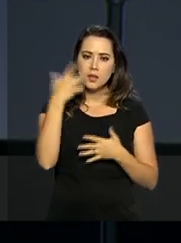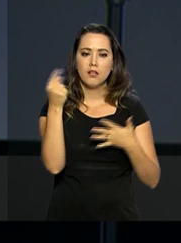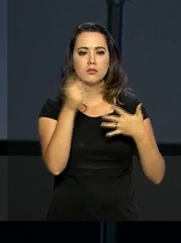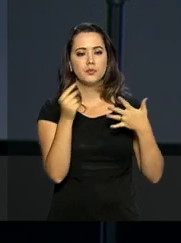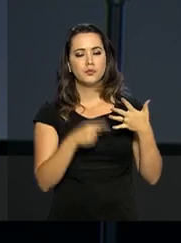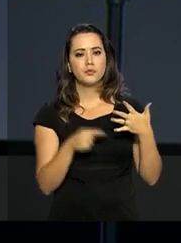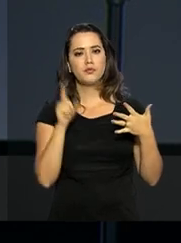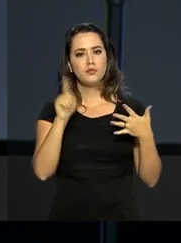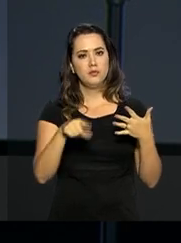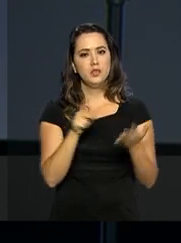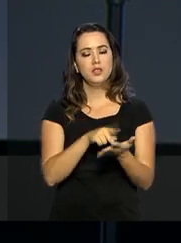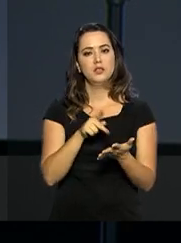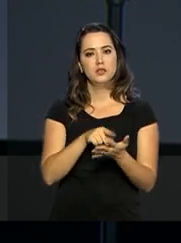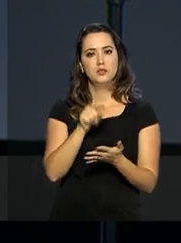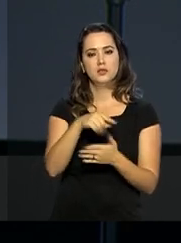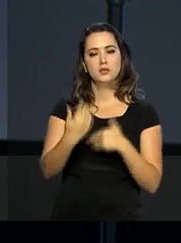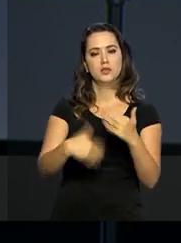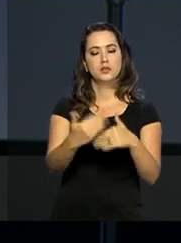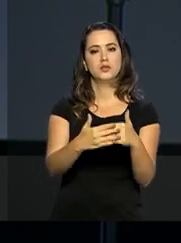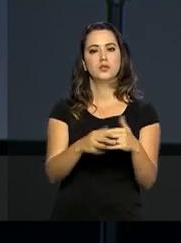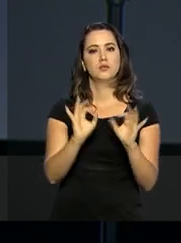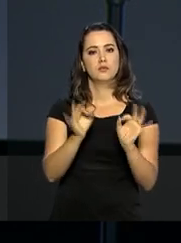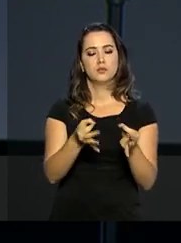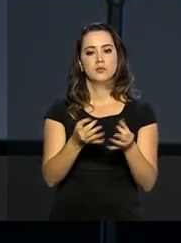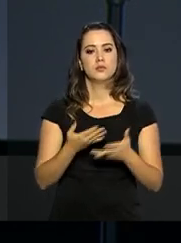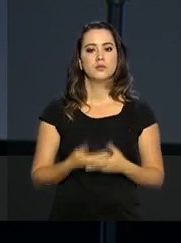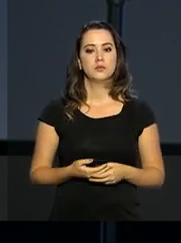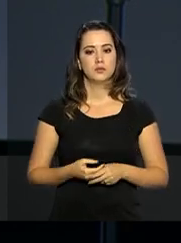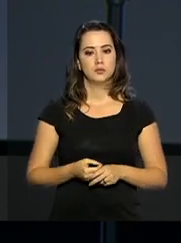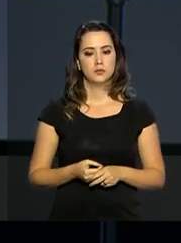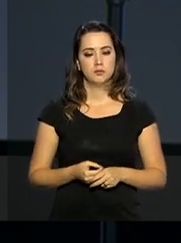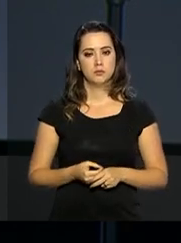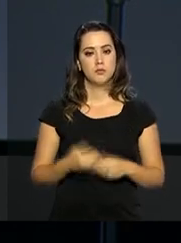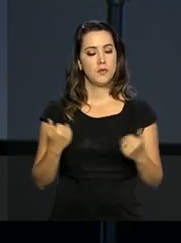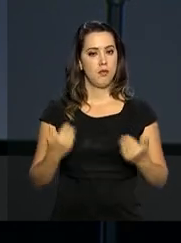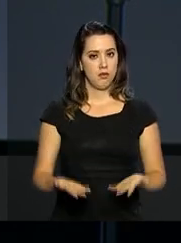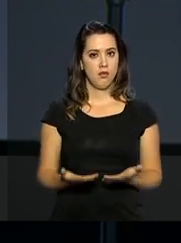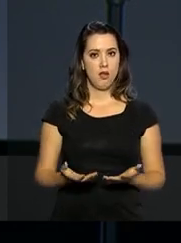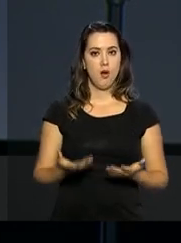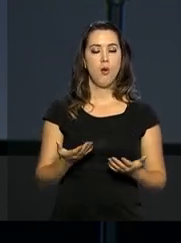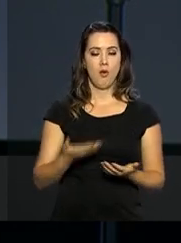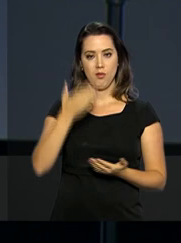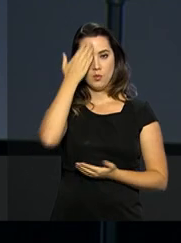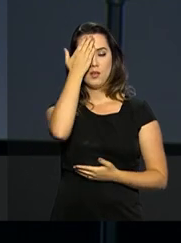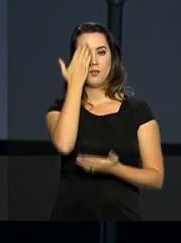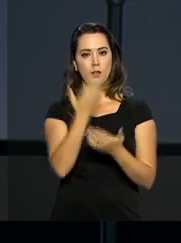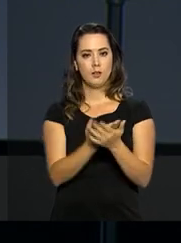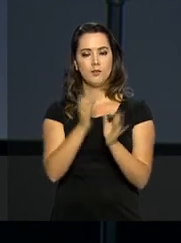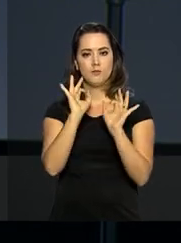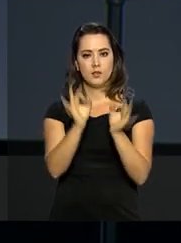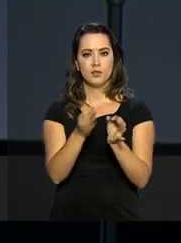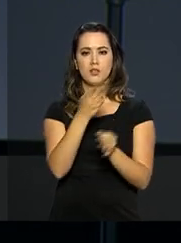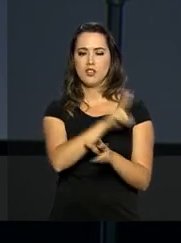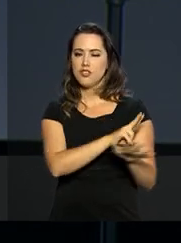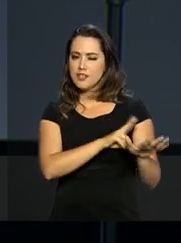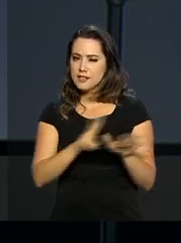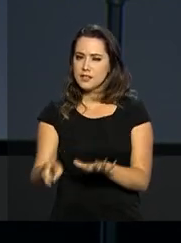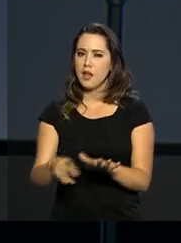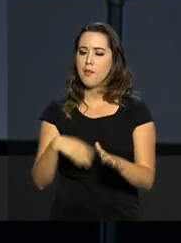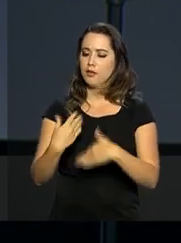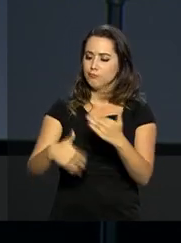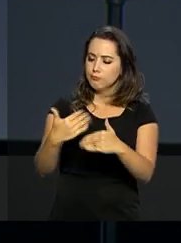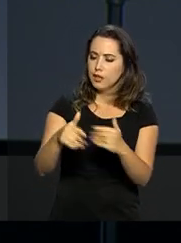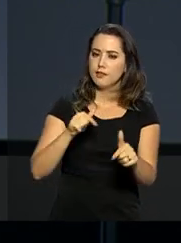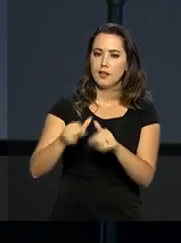como realmente houve uma evolução extraordinária, não é verdade? Portanto, eu tenho a certeza de que tiveram uma semana muito